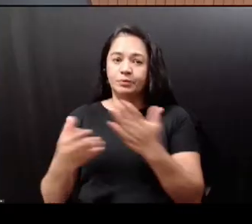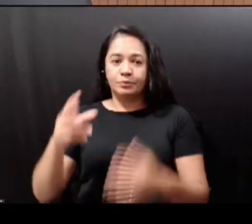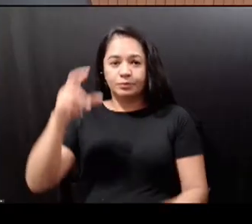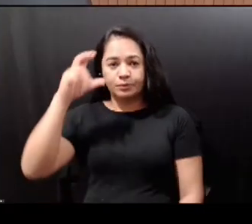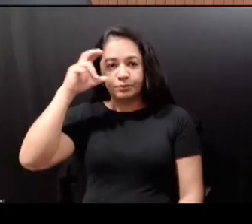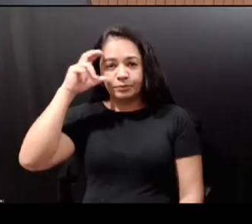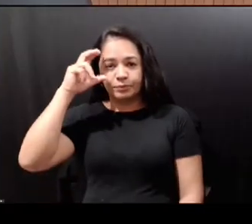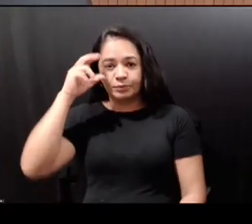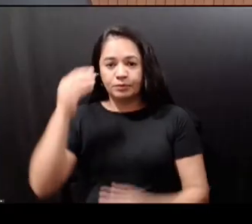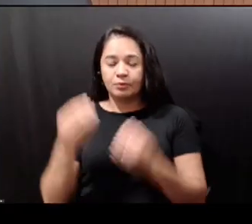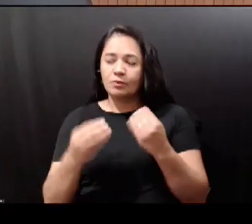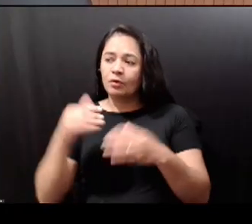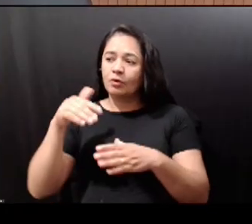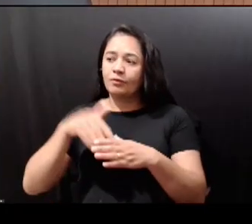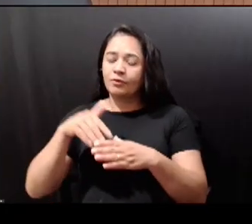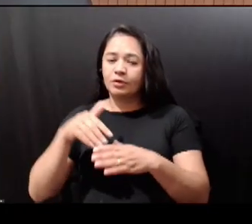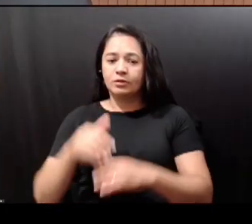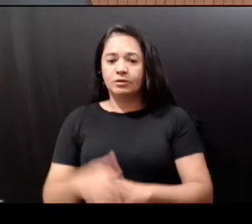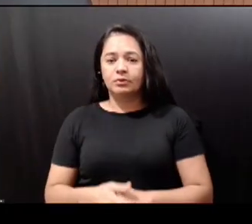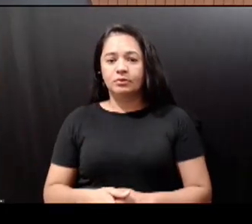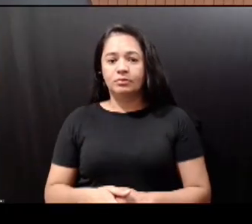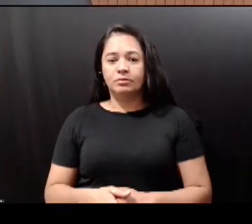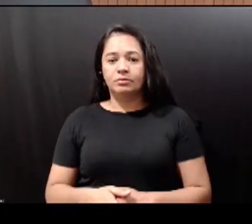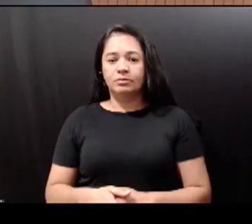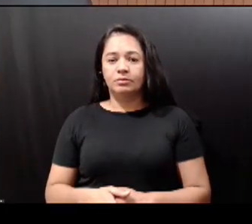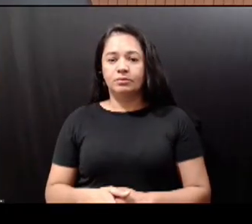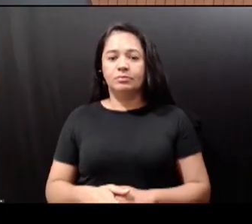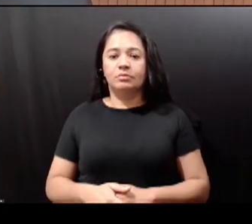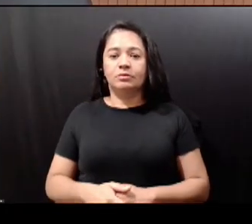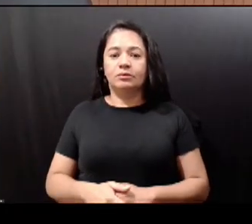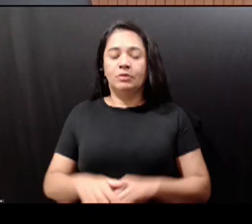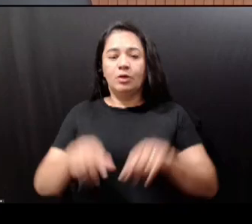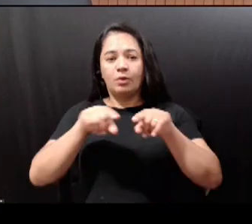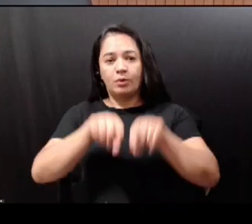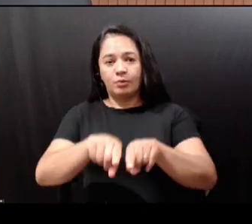vota. Eu acompanho o relator Benê Lima, favorável.